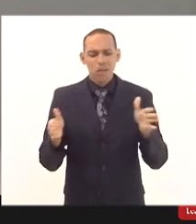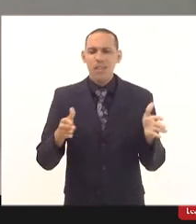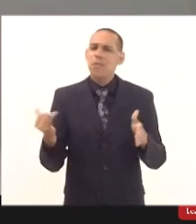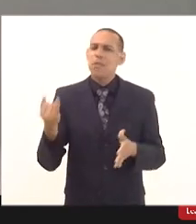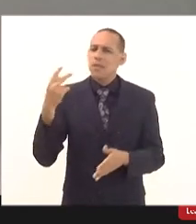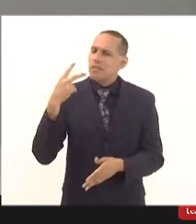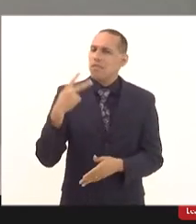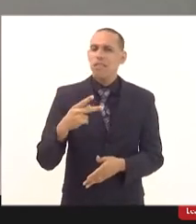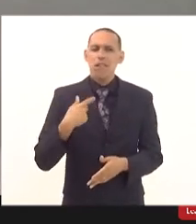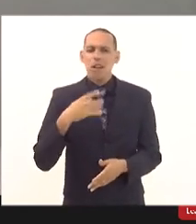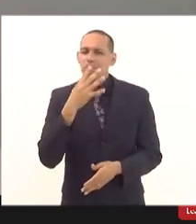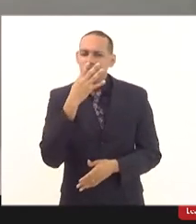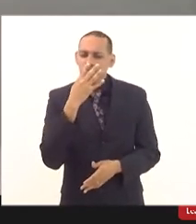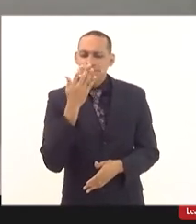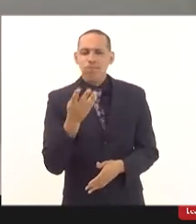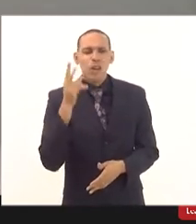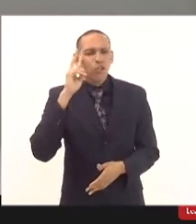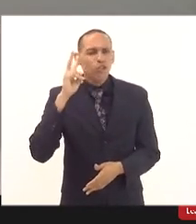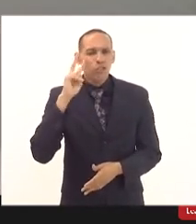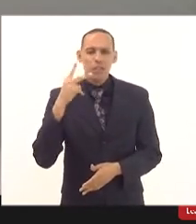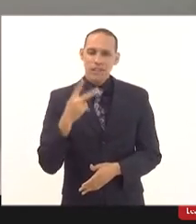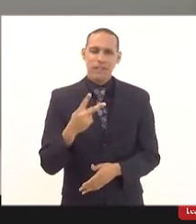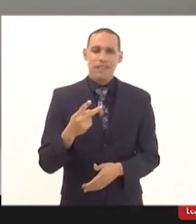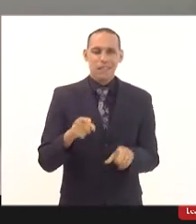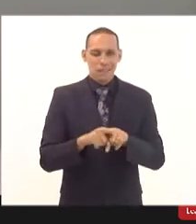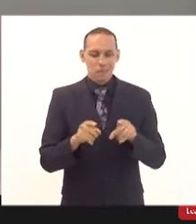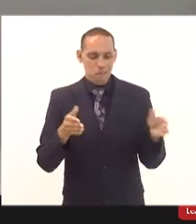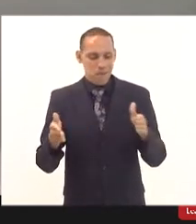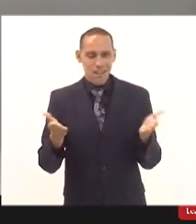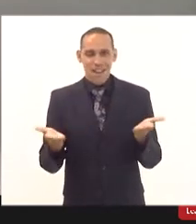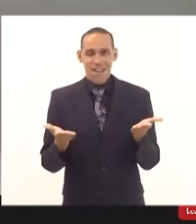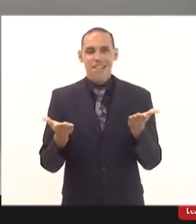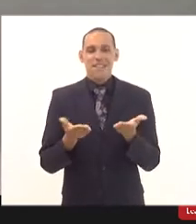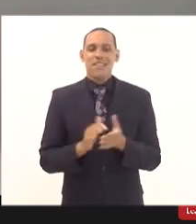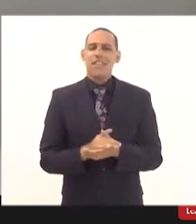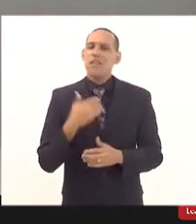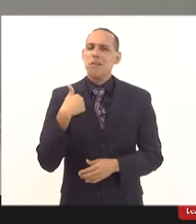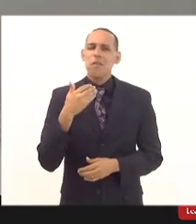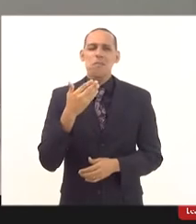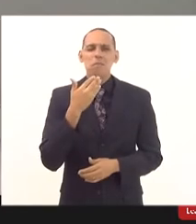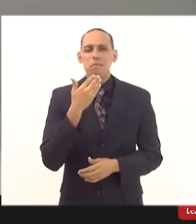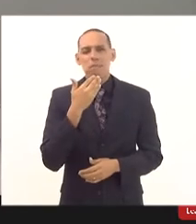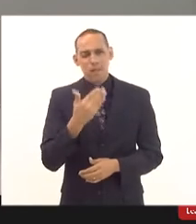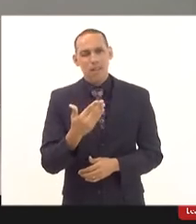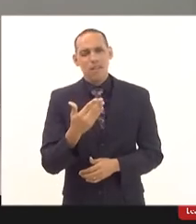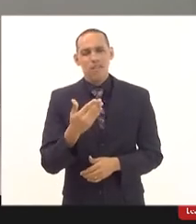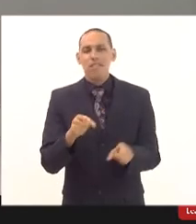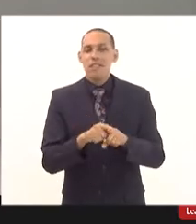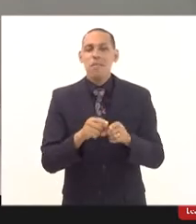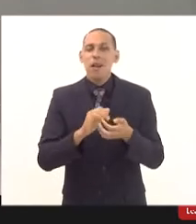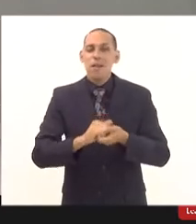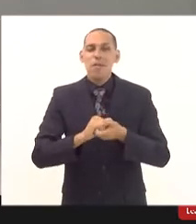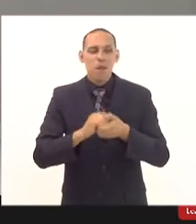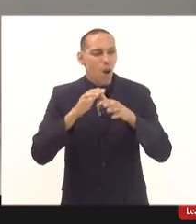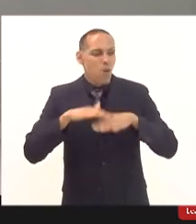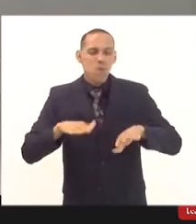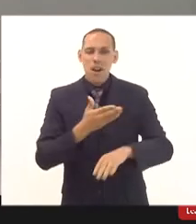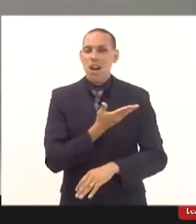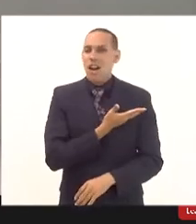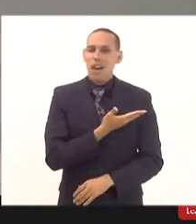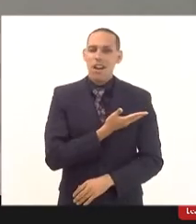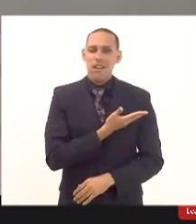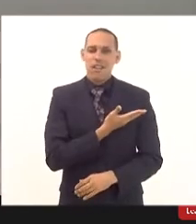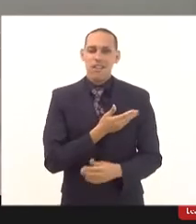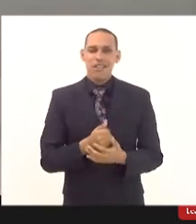é muito a sua história e o seu atual mandato e e peço e também cumprimentou todos os companheiros e